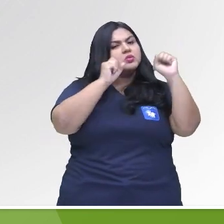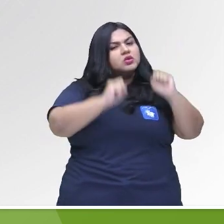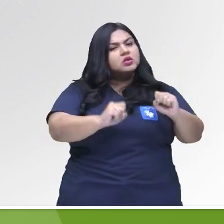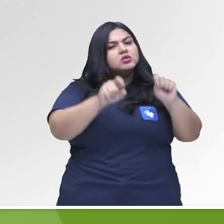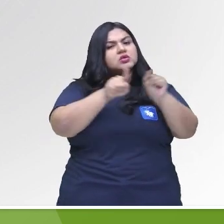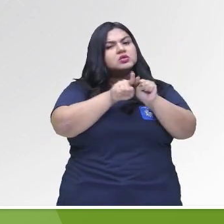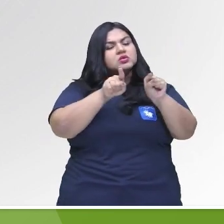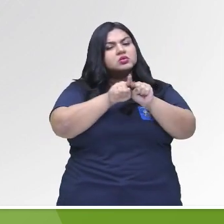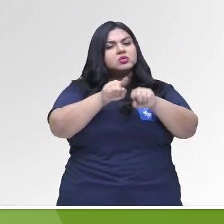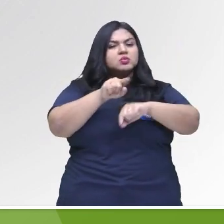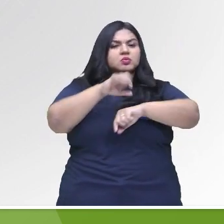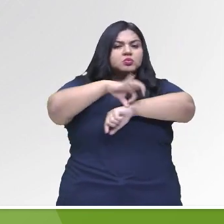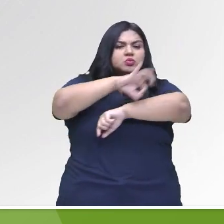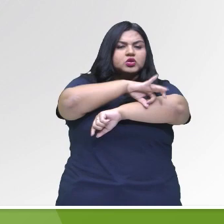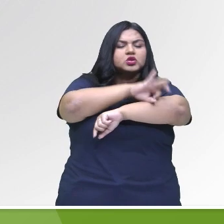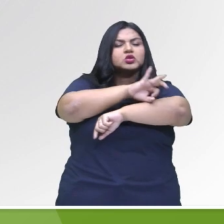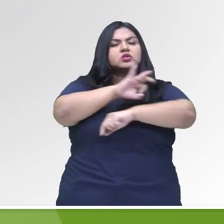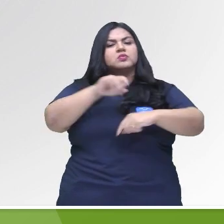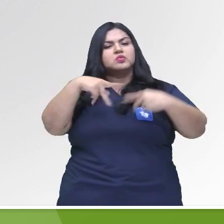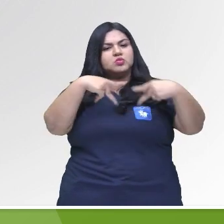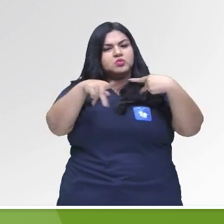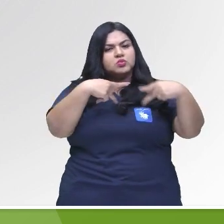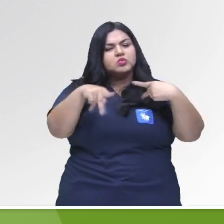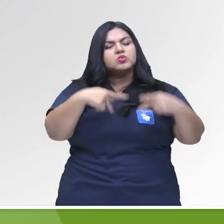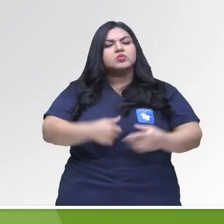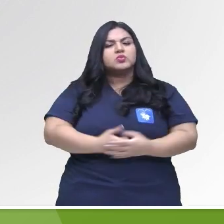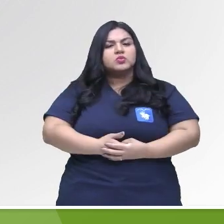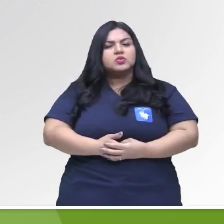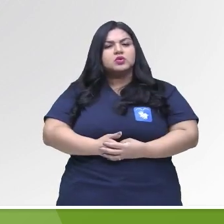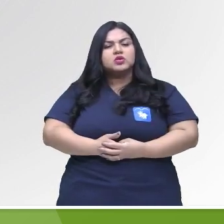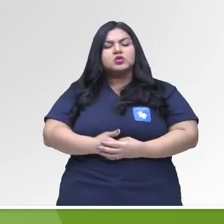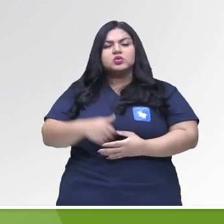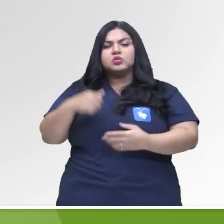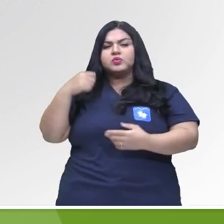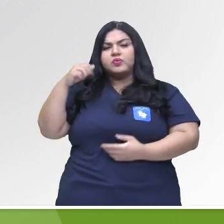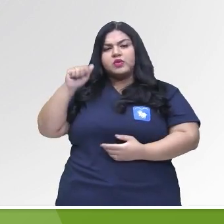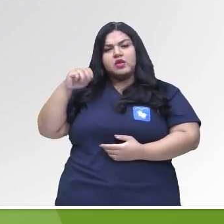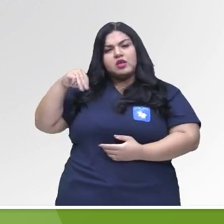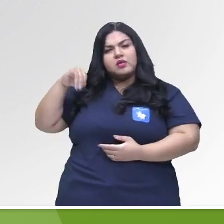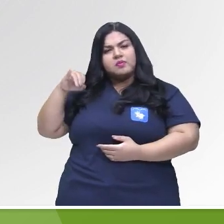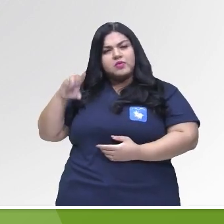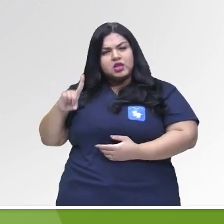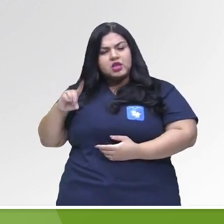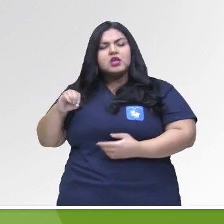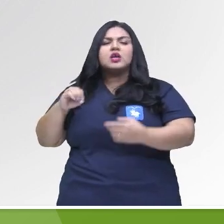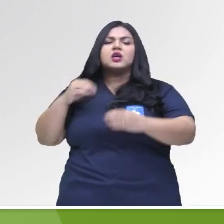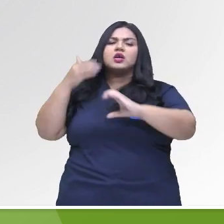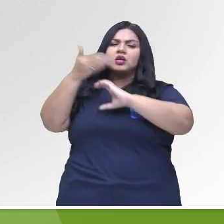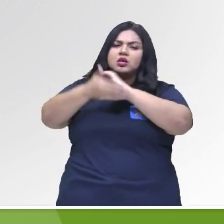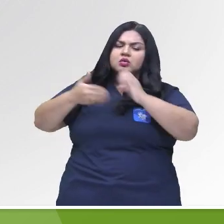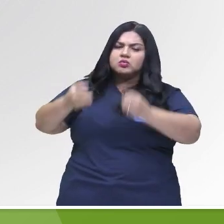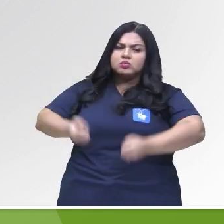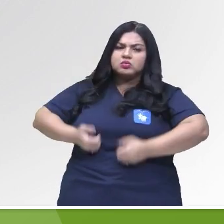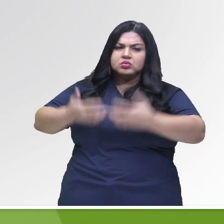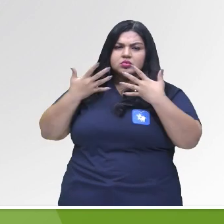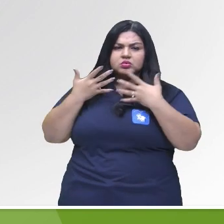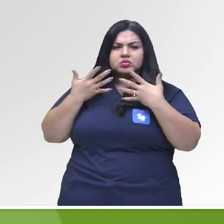as biomoléculas, proteínas, o amido, os carboidratos, né,